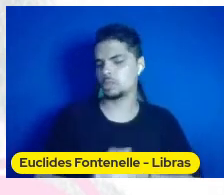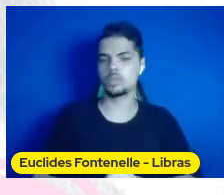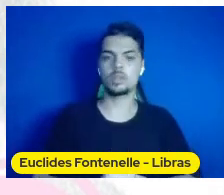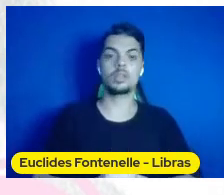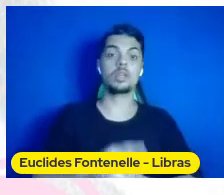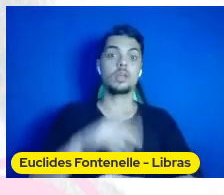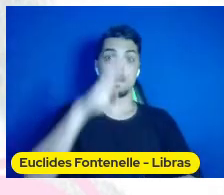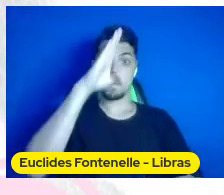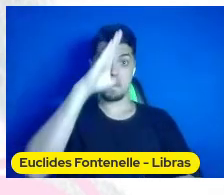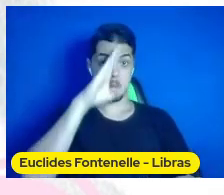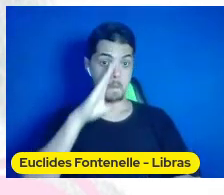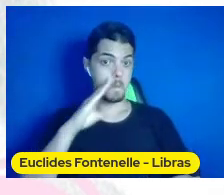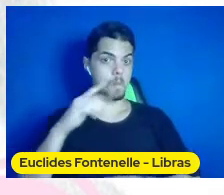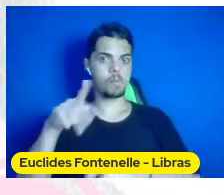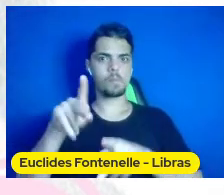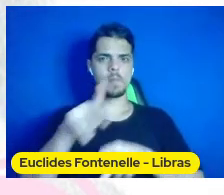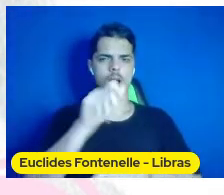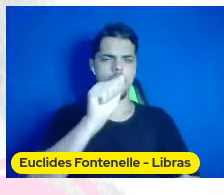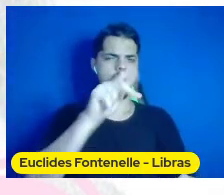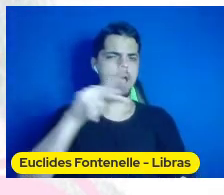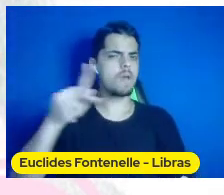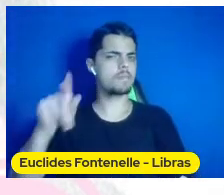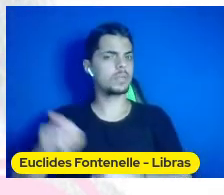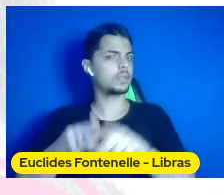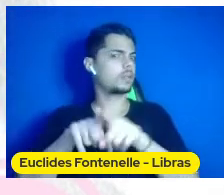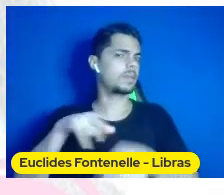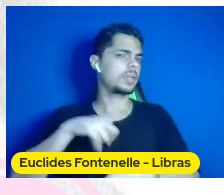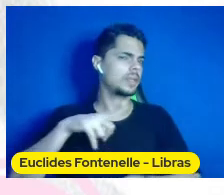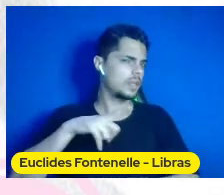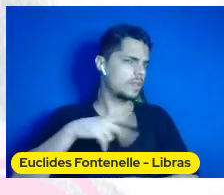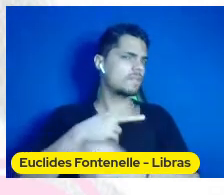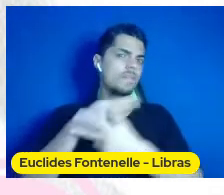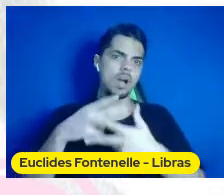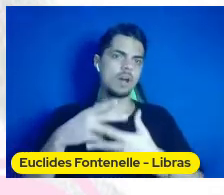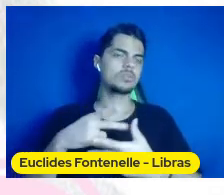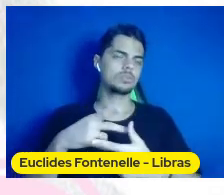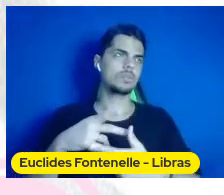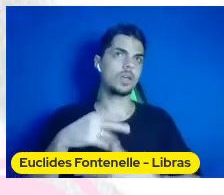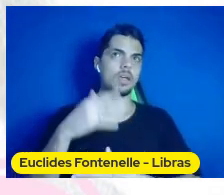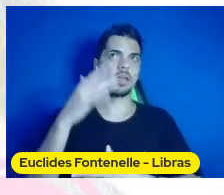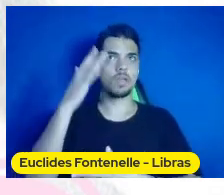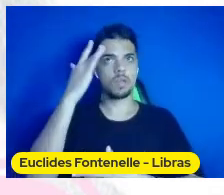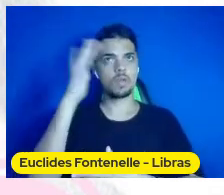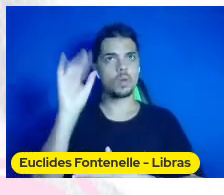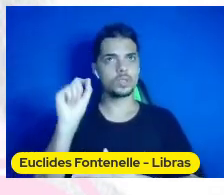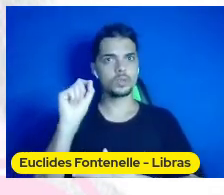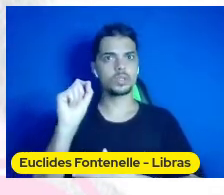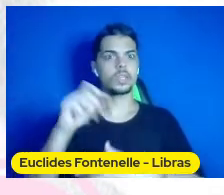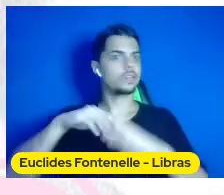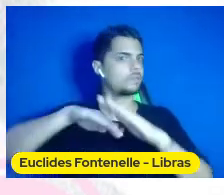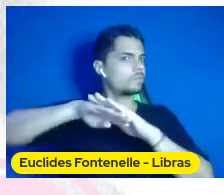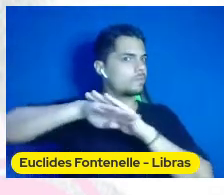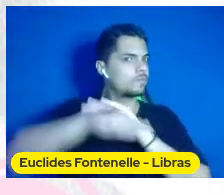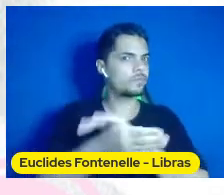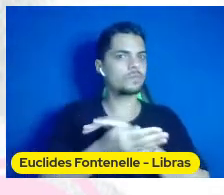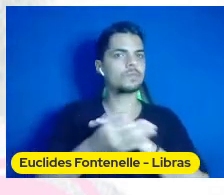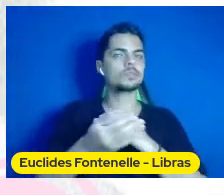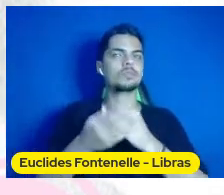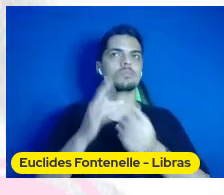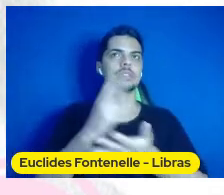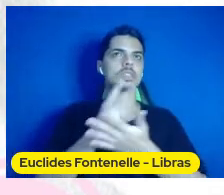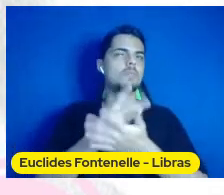grátis. Eu costumo falar que, assim, bastando vontade, a gente faz qualquer coisa. E tem